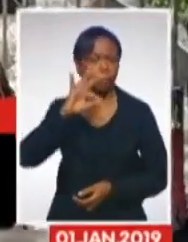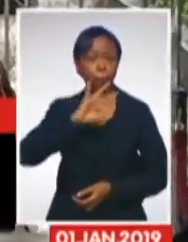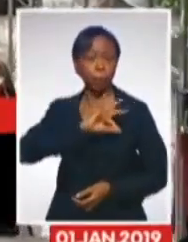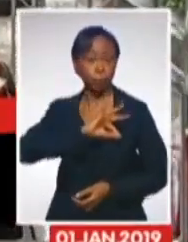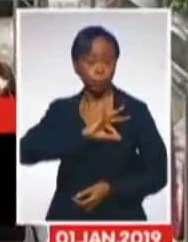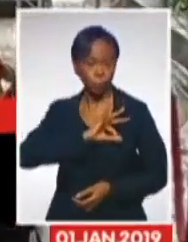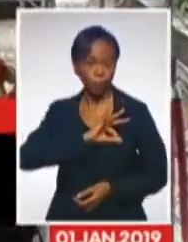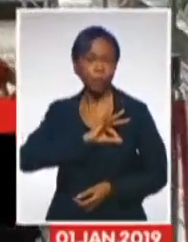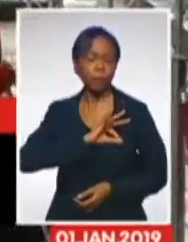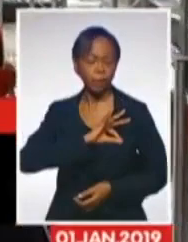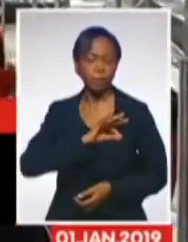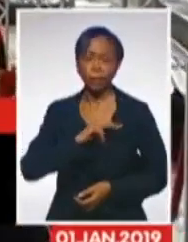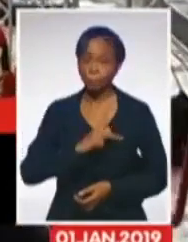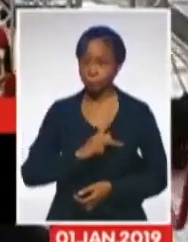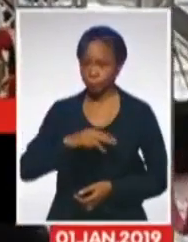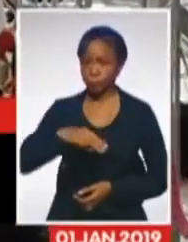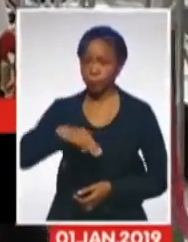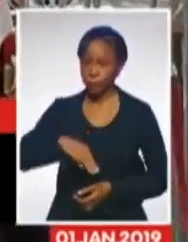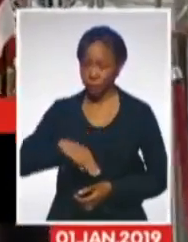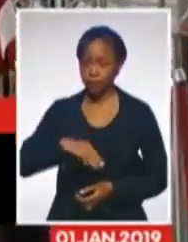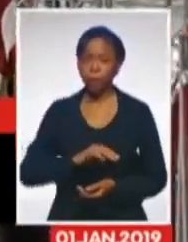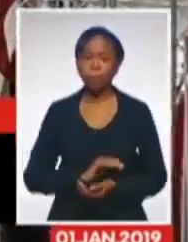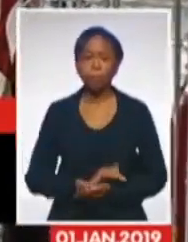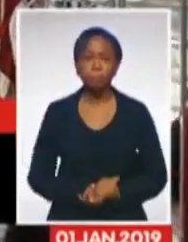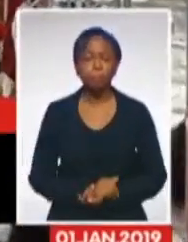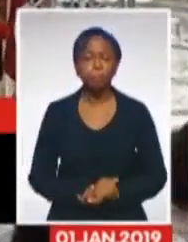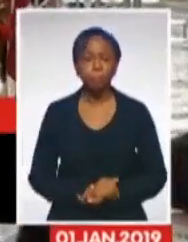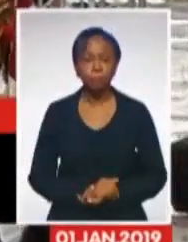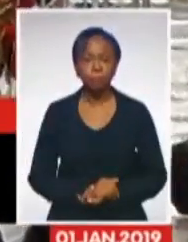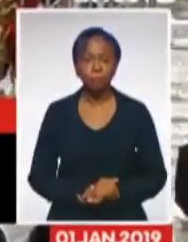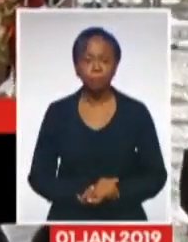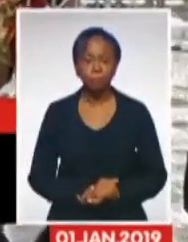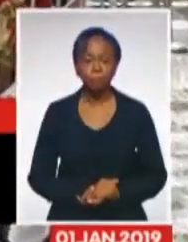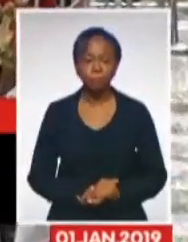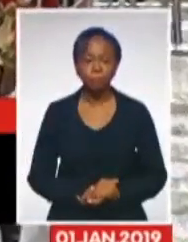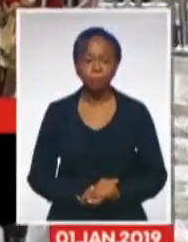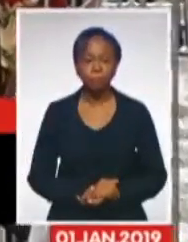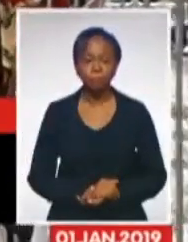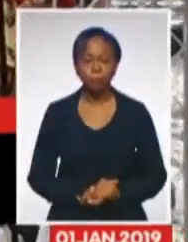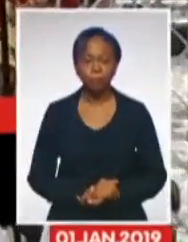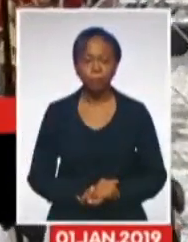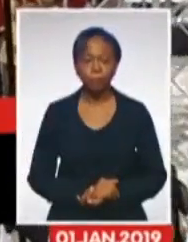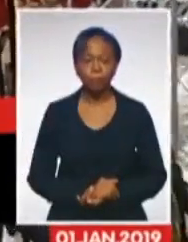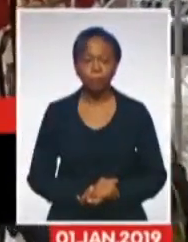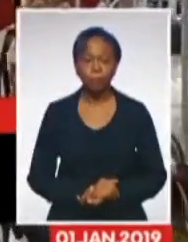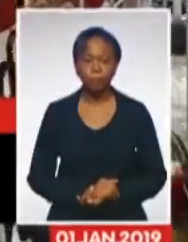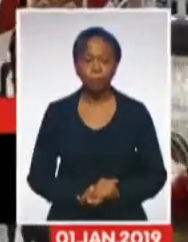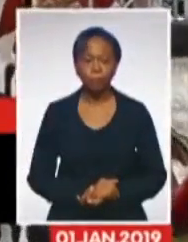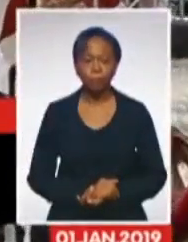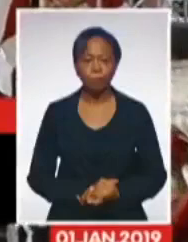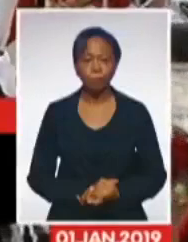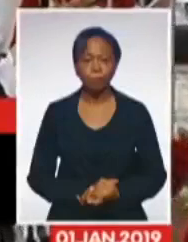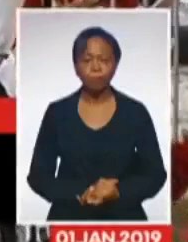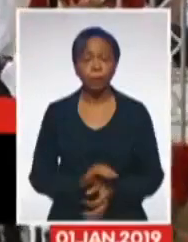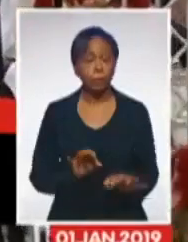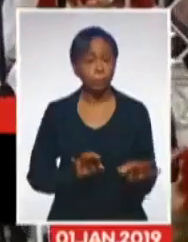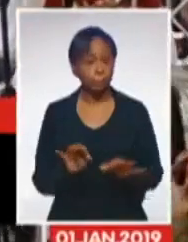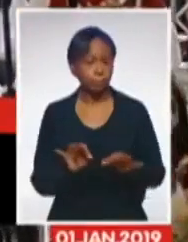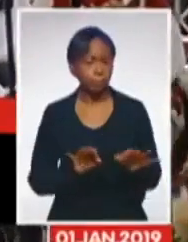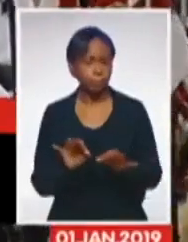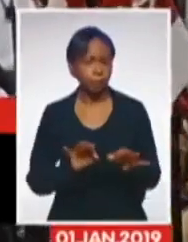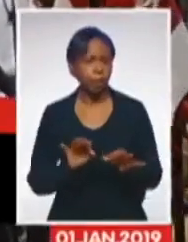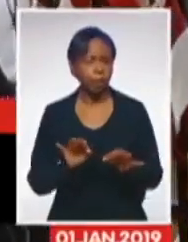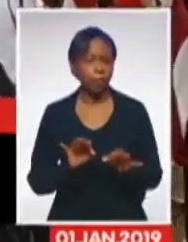que são os militares que vão fazer a entrada do governador eleito. A gente